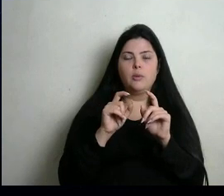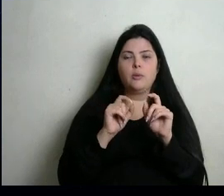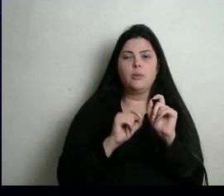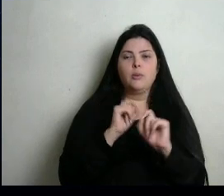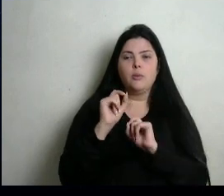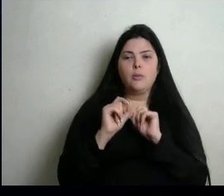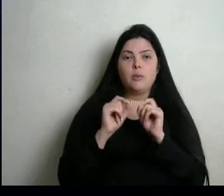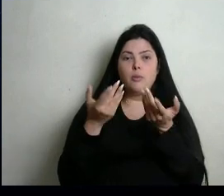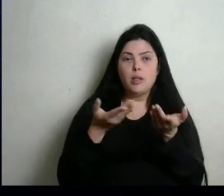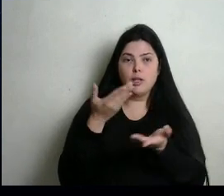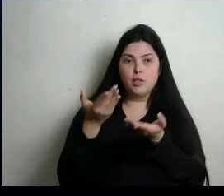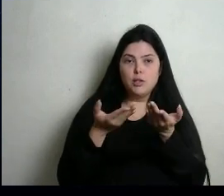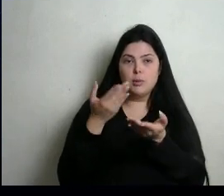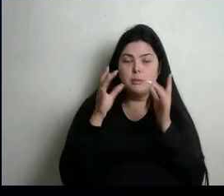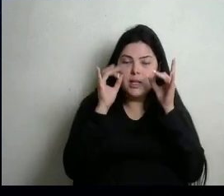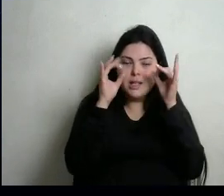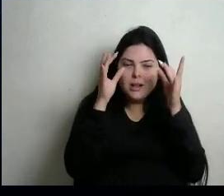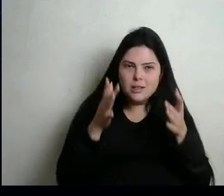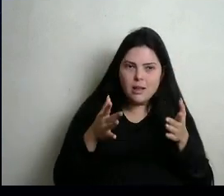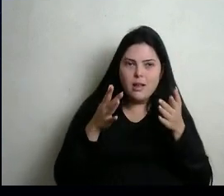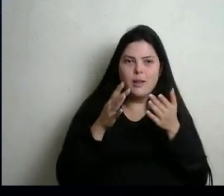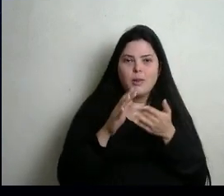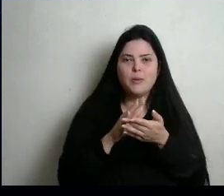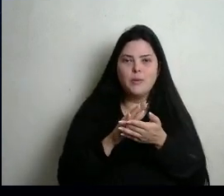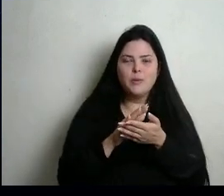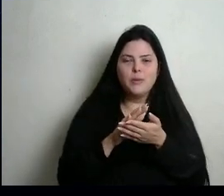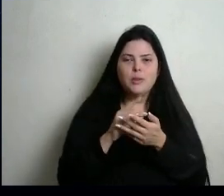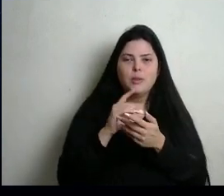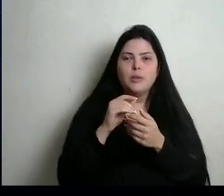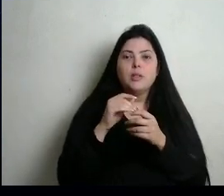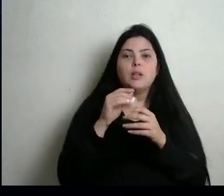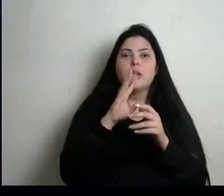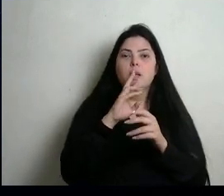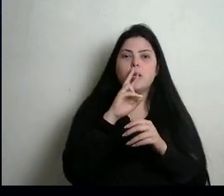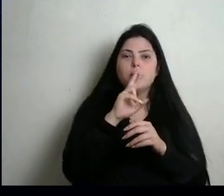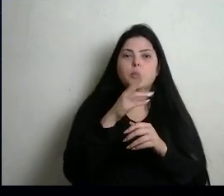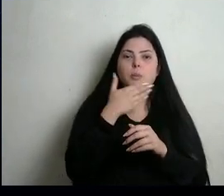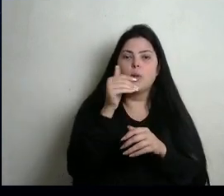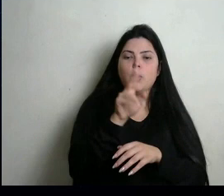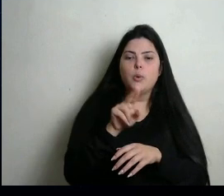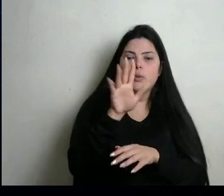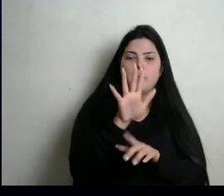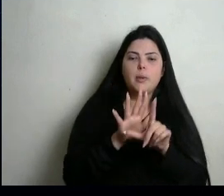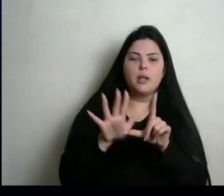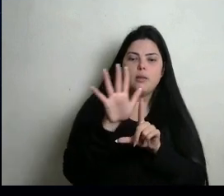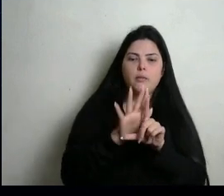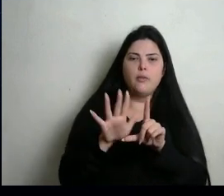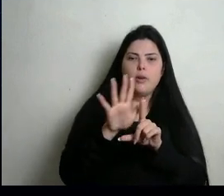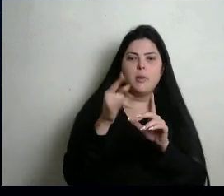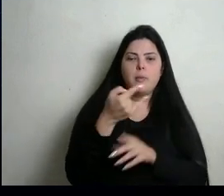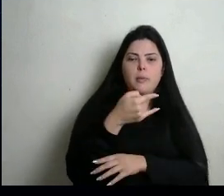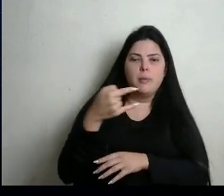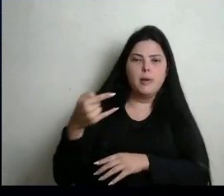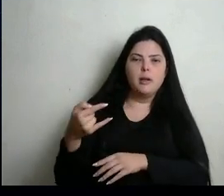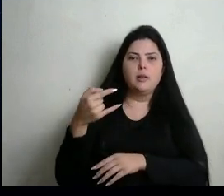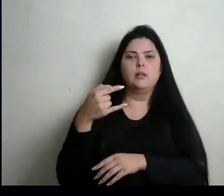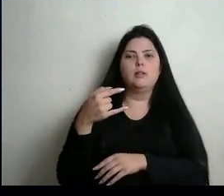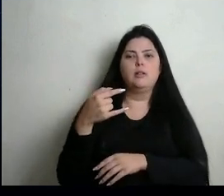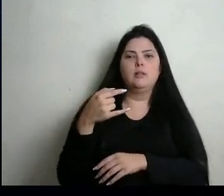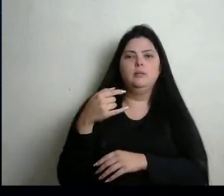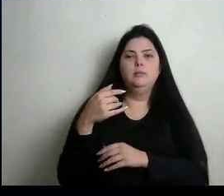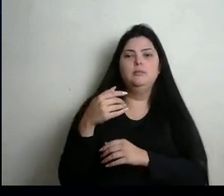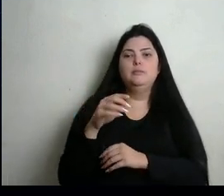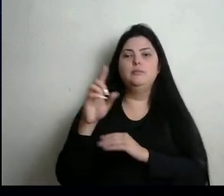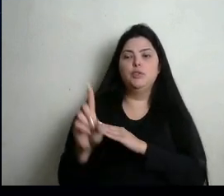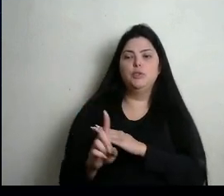atendimento bastante especializado em tirar o melhor uso da plataforma Microsoft dentro de grandes clientes, né?